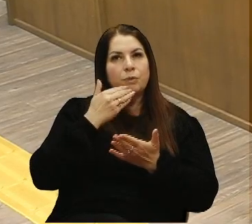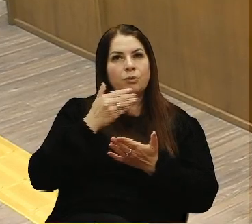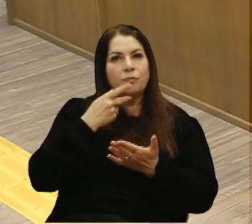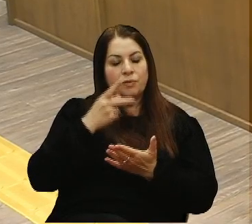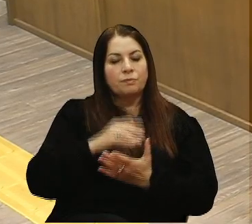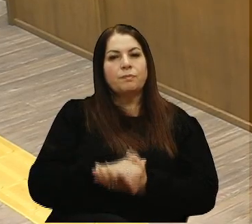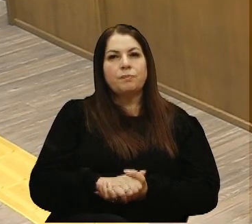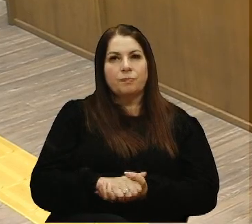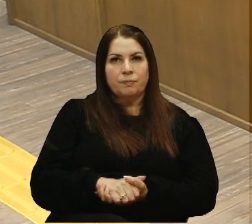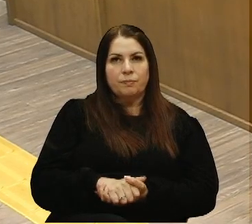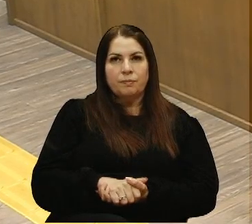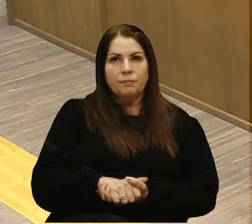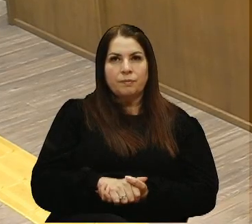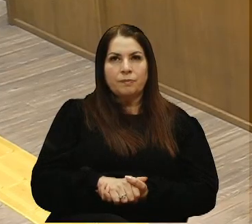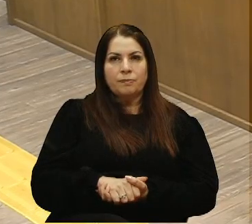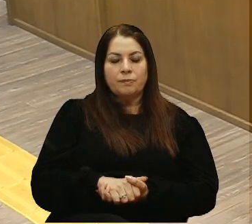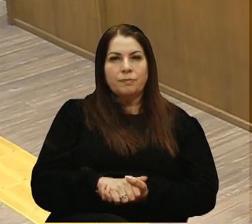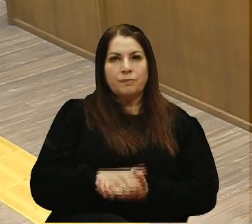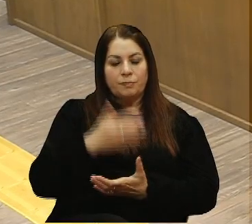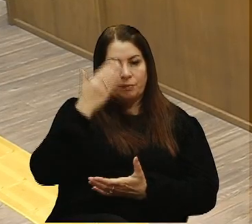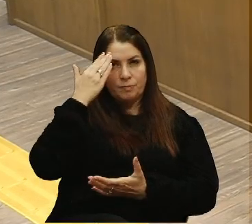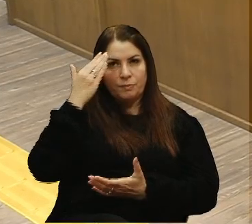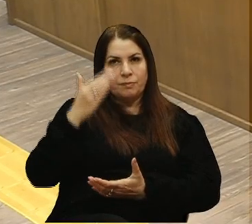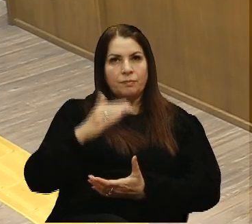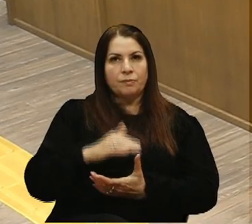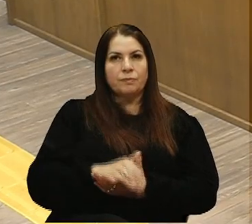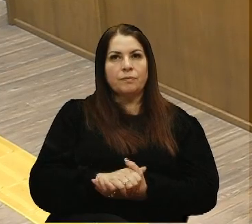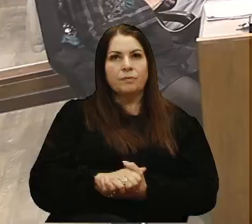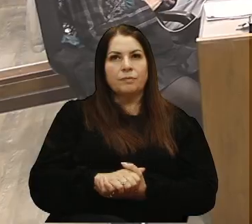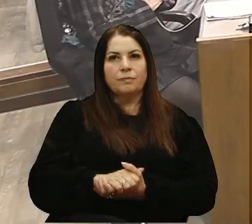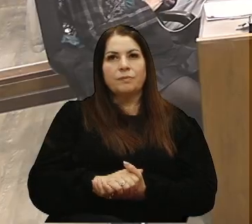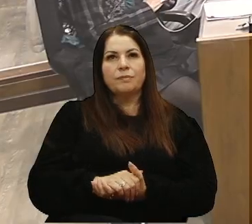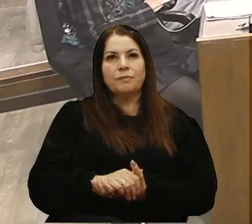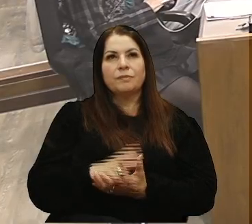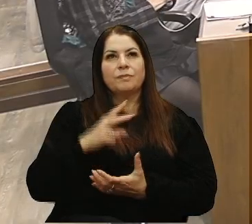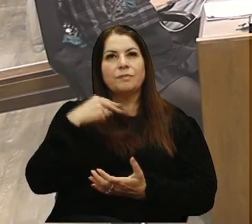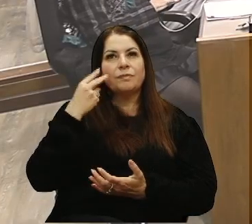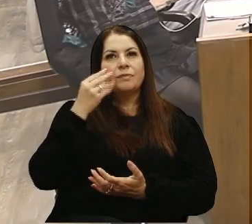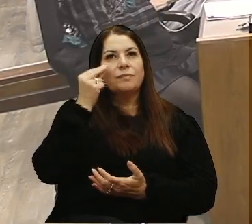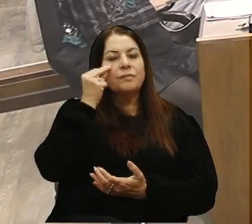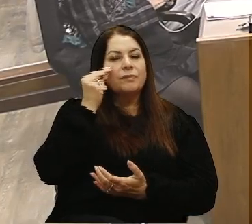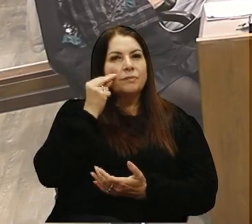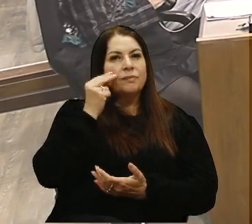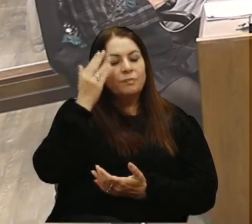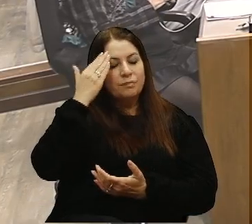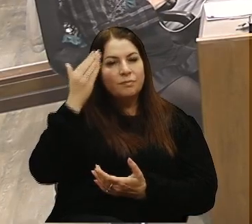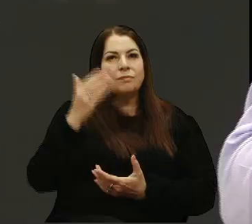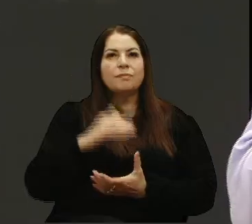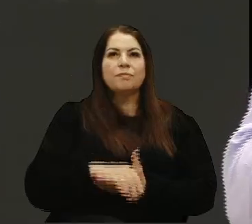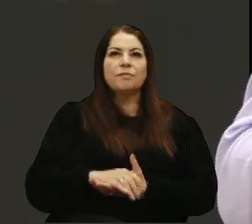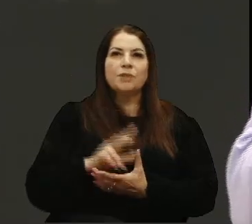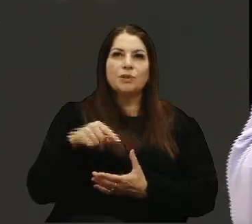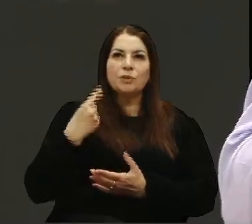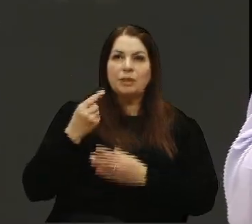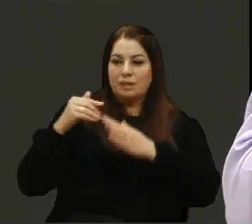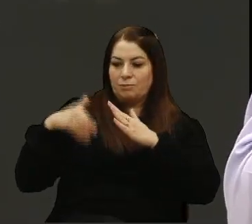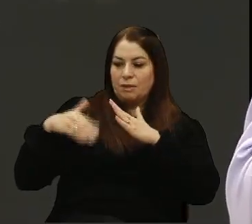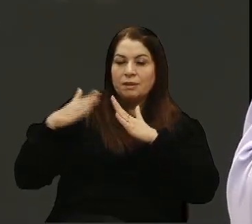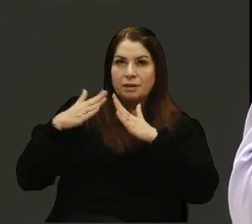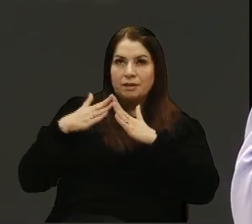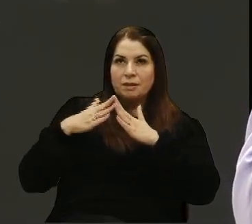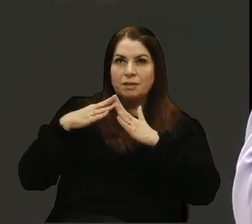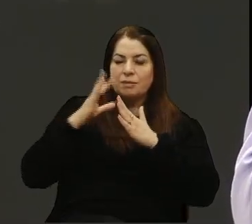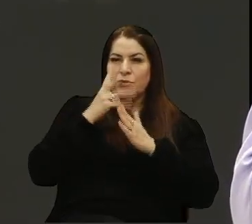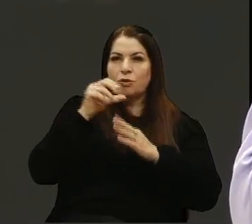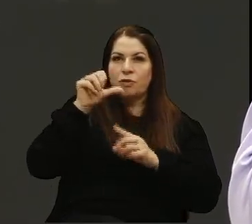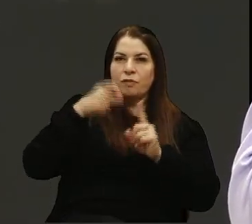palavra. Tá bem, obrigado. Segue, vereador Cláudio Libardi. Muito obrigado, presidente. Nós moramos na cidade que demorou 9 meses